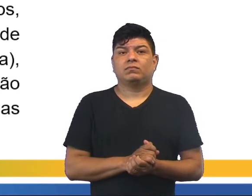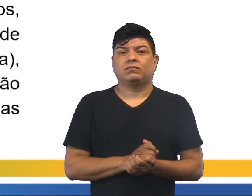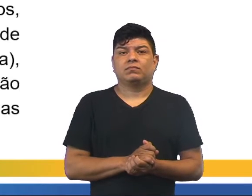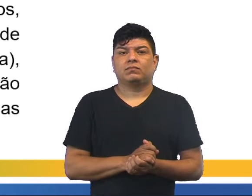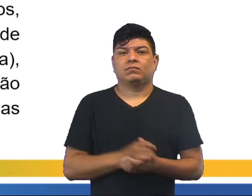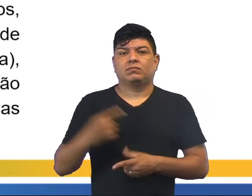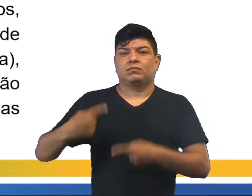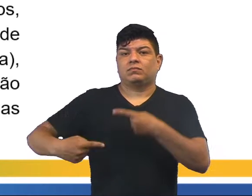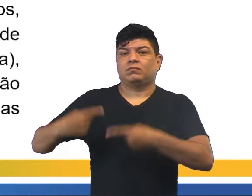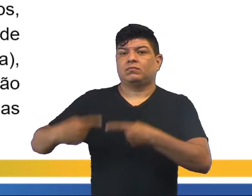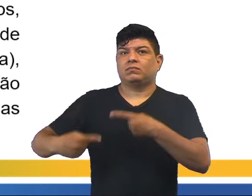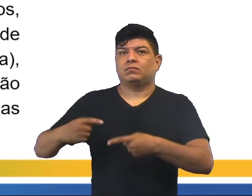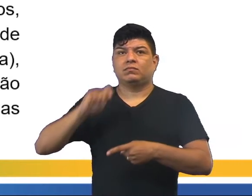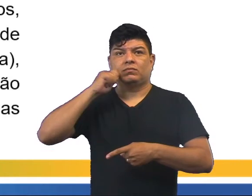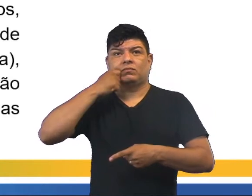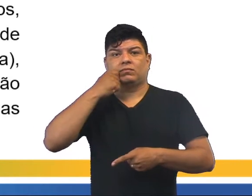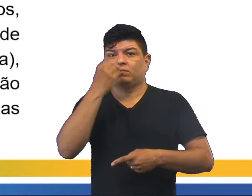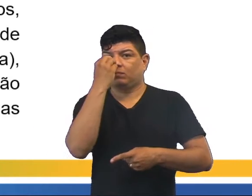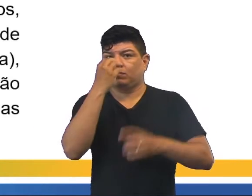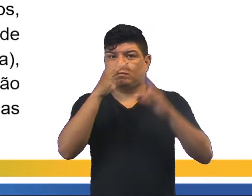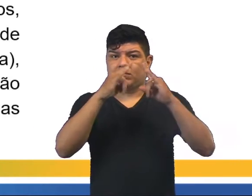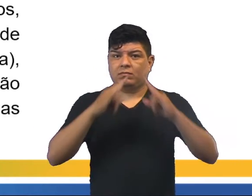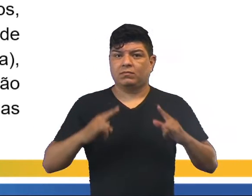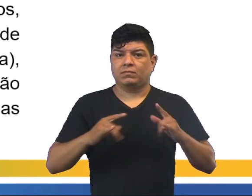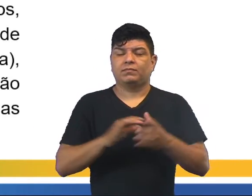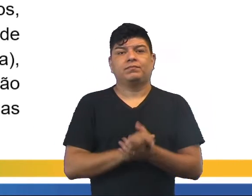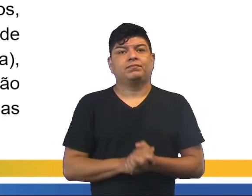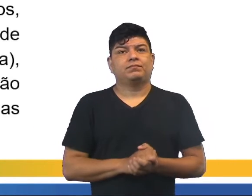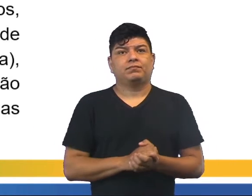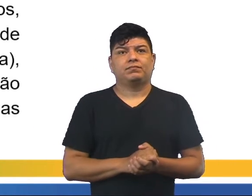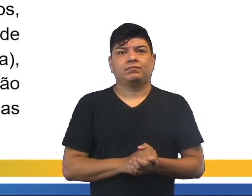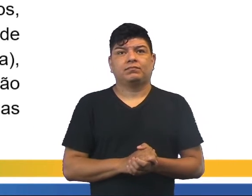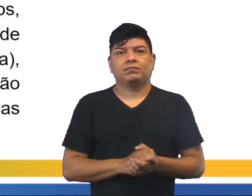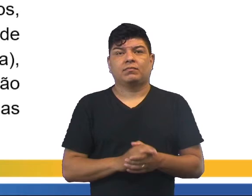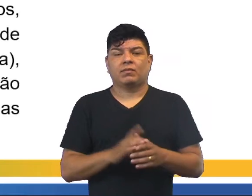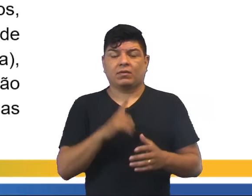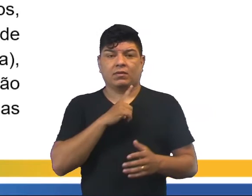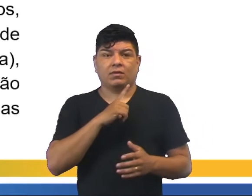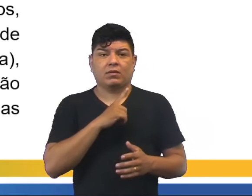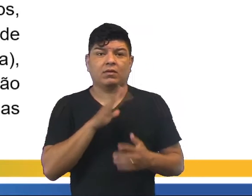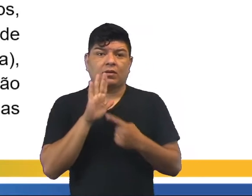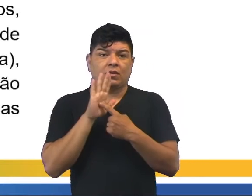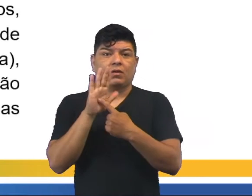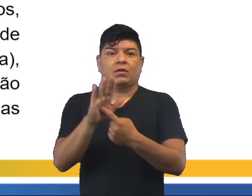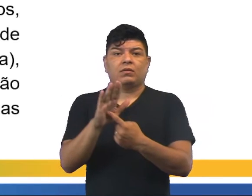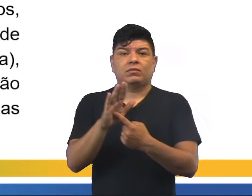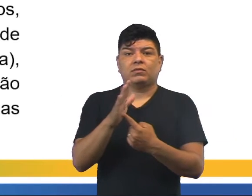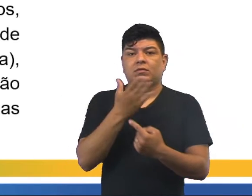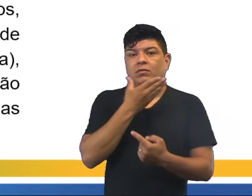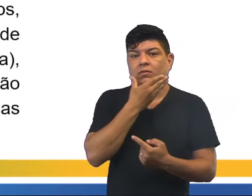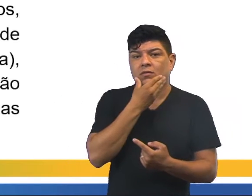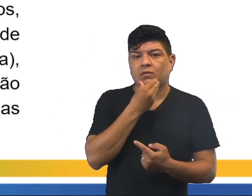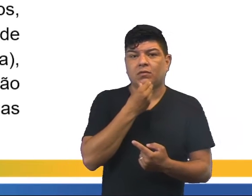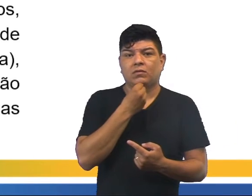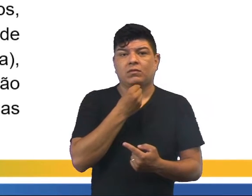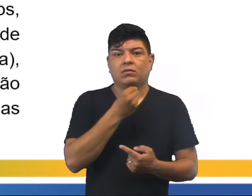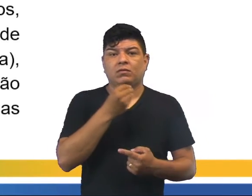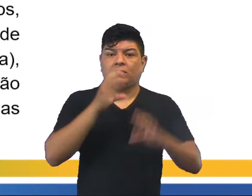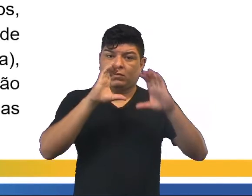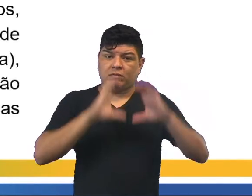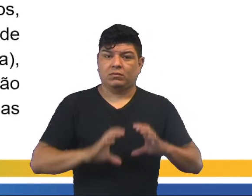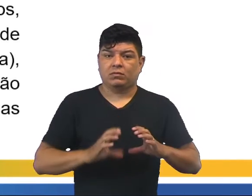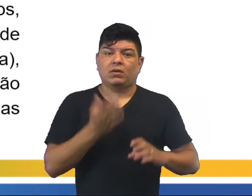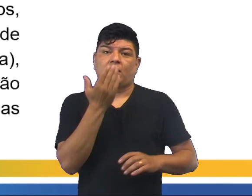a política do pão e do circo. Essa consistia, né, em oferecer aos romanos